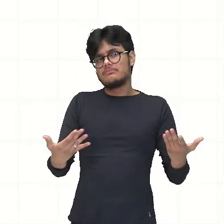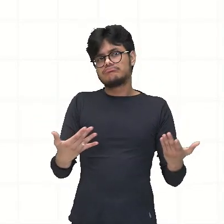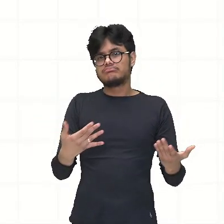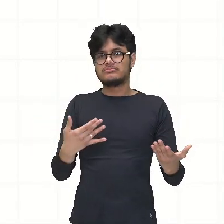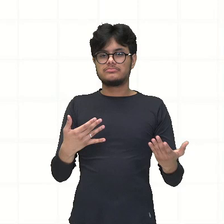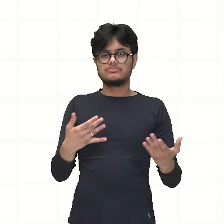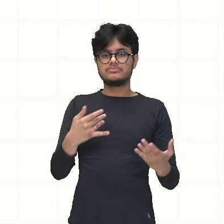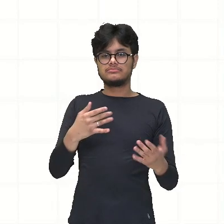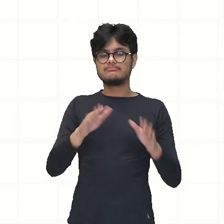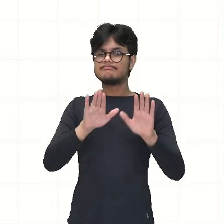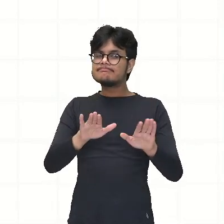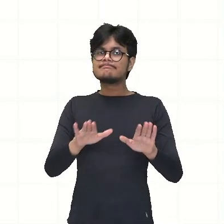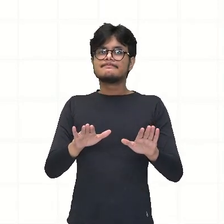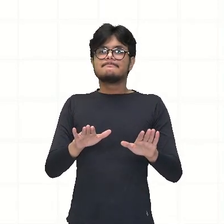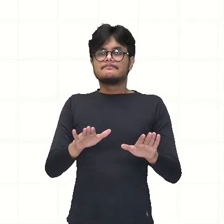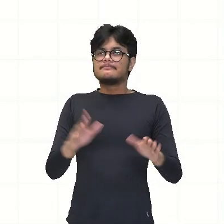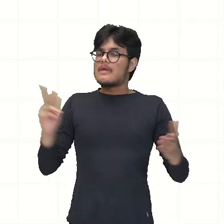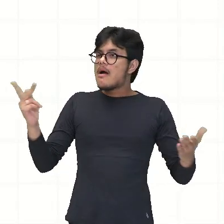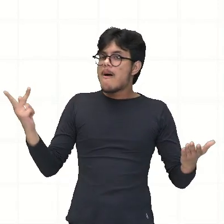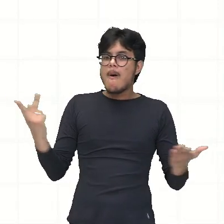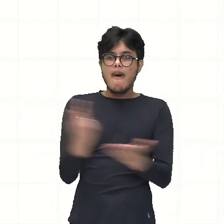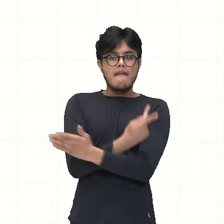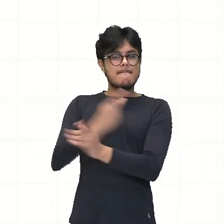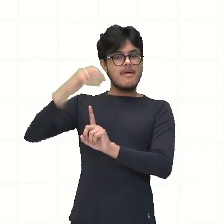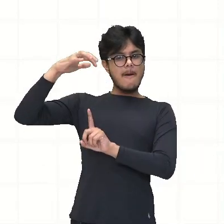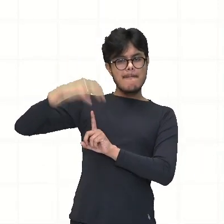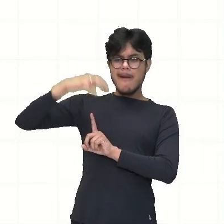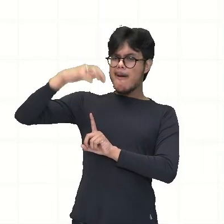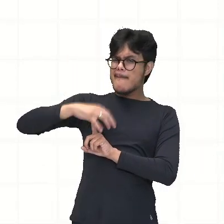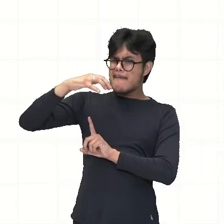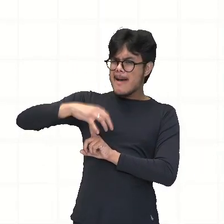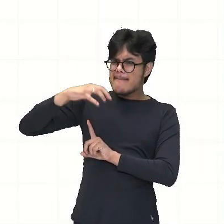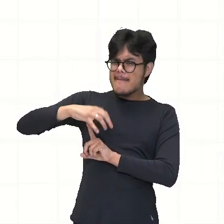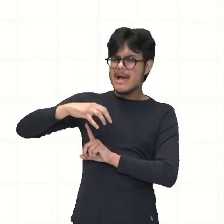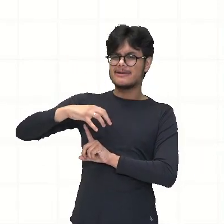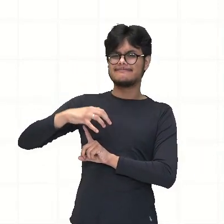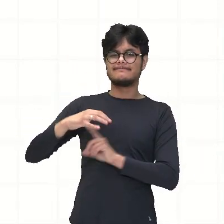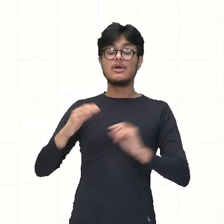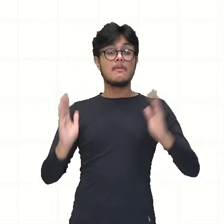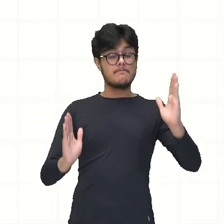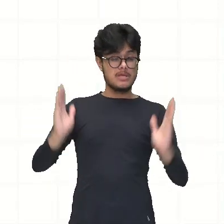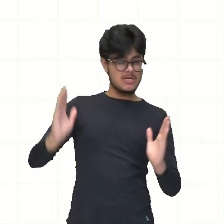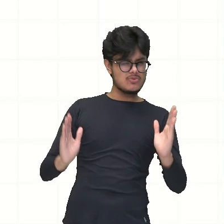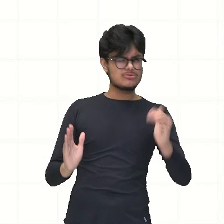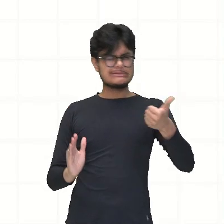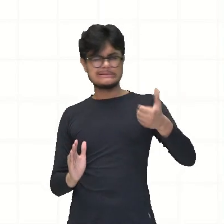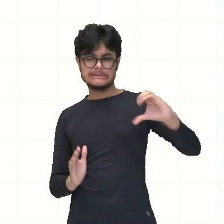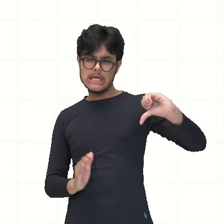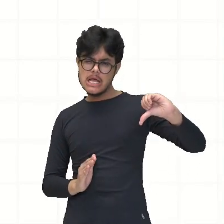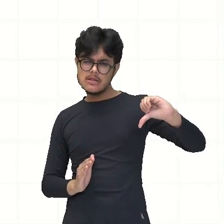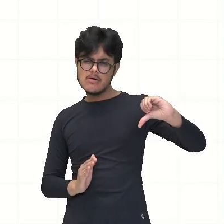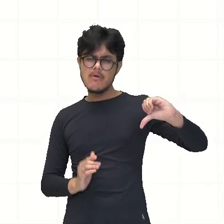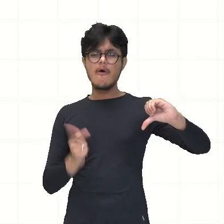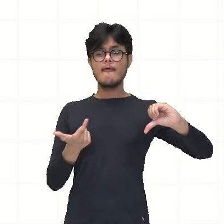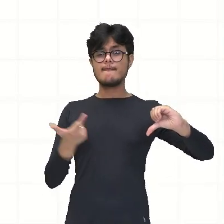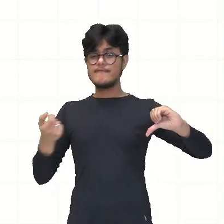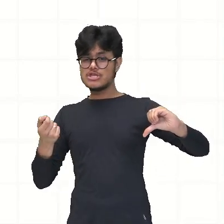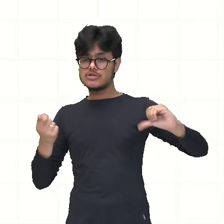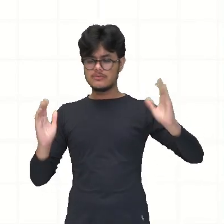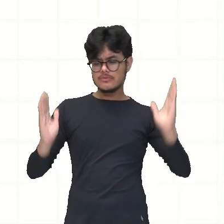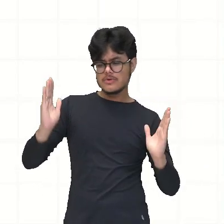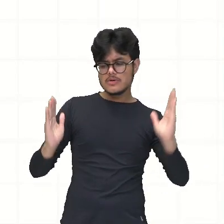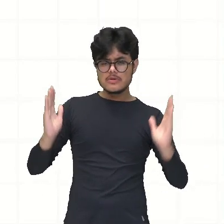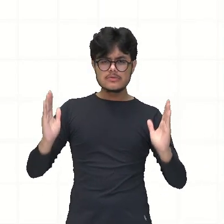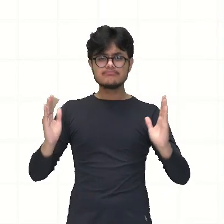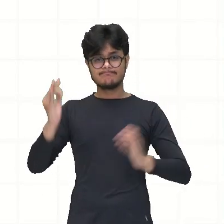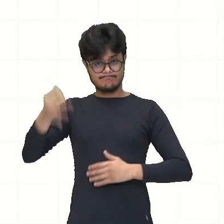particularmente intensa, aí isso a gente vai observar aqui em meados do século XIX e também do século XX,